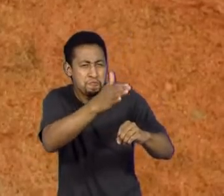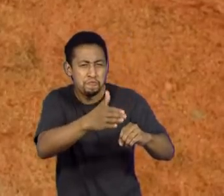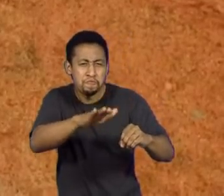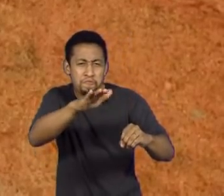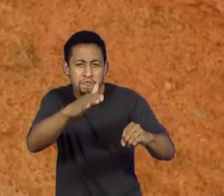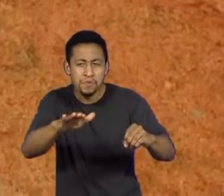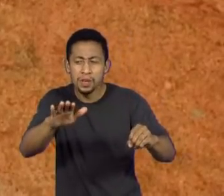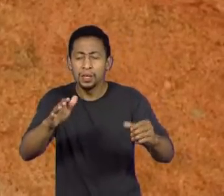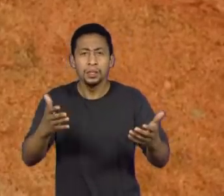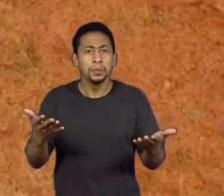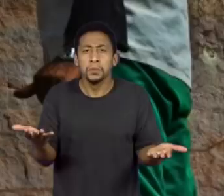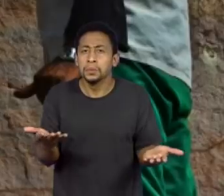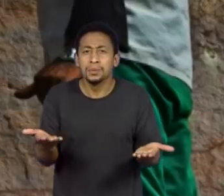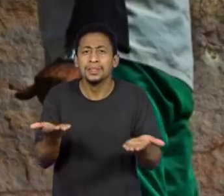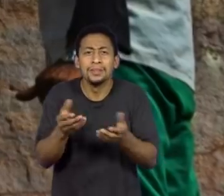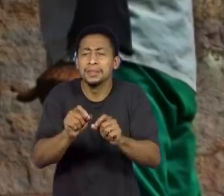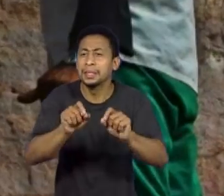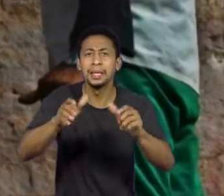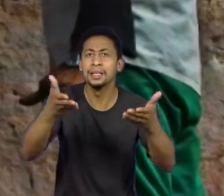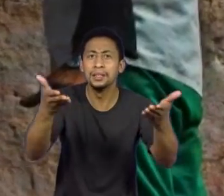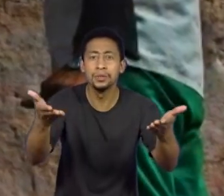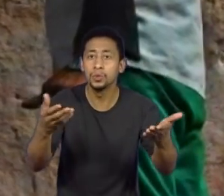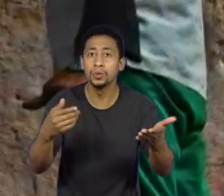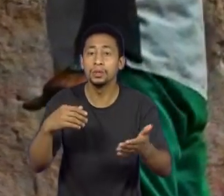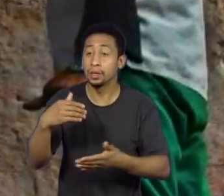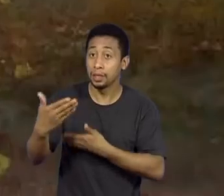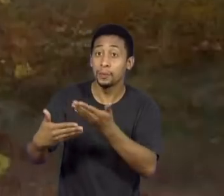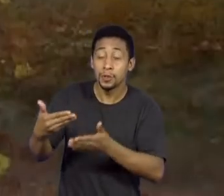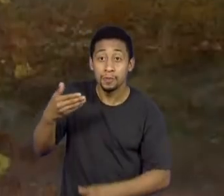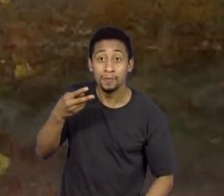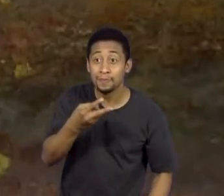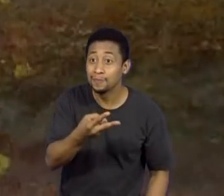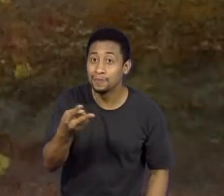próprio piauiense conhecia aquela região.